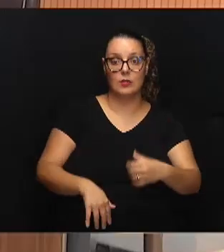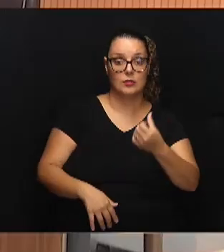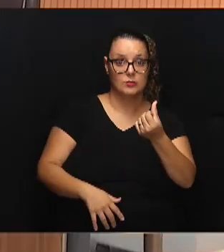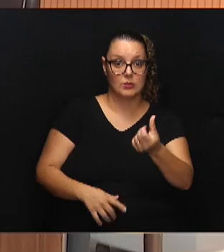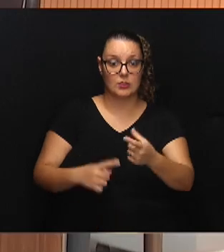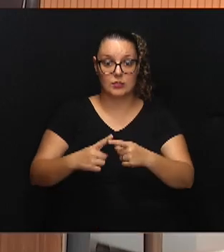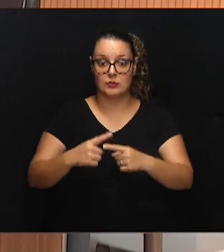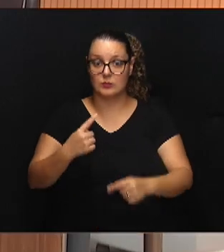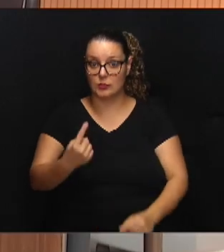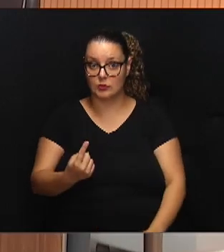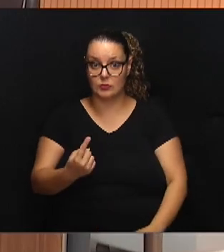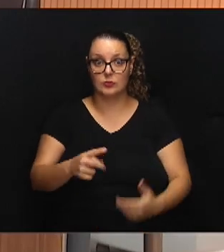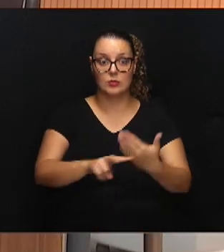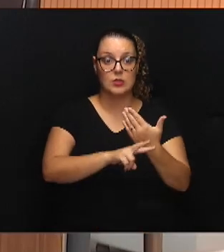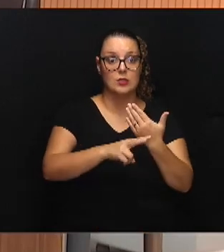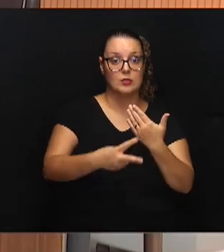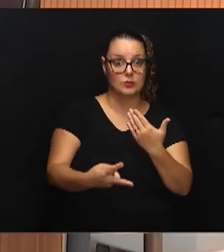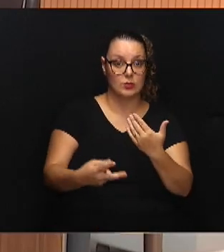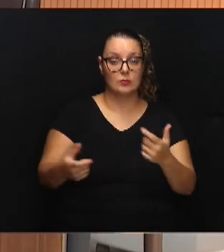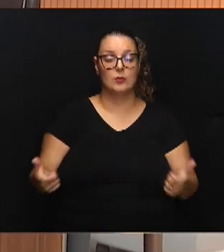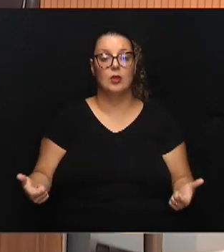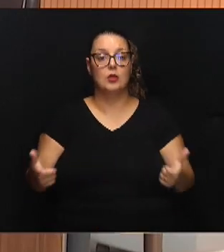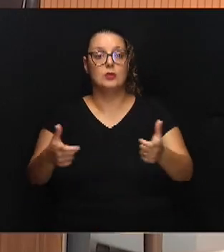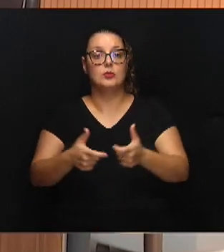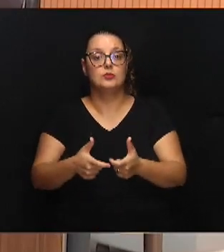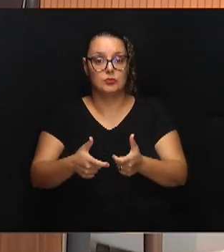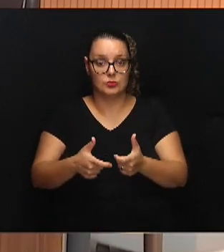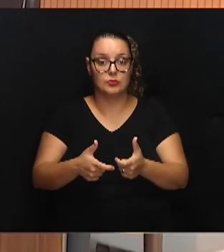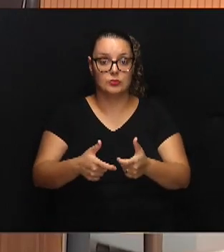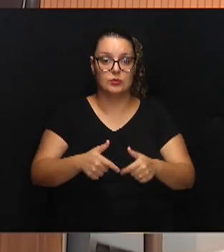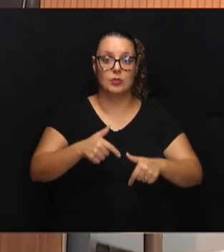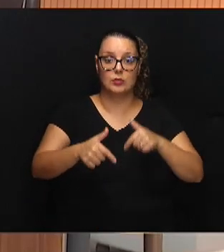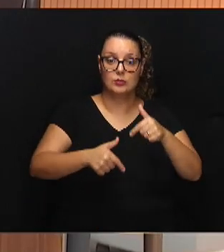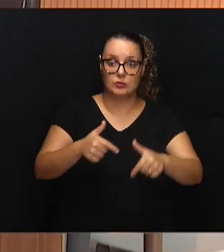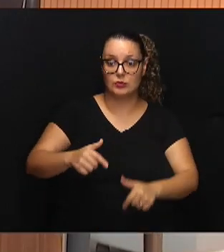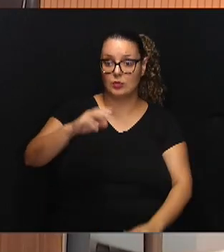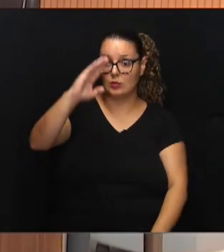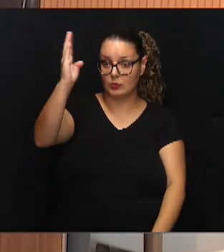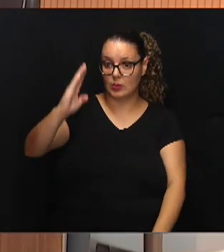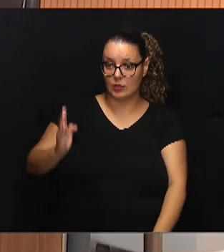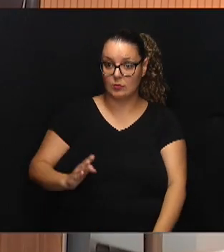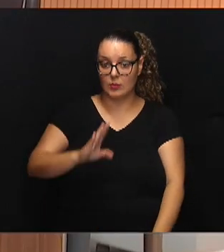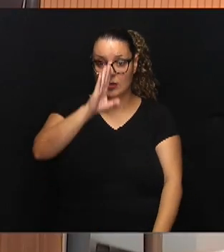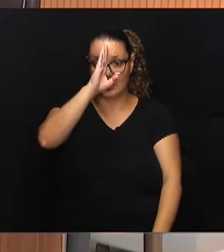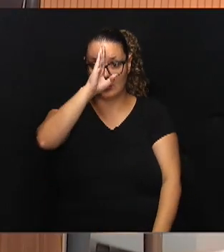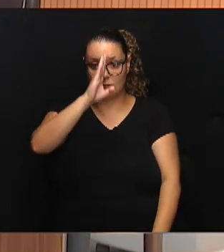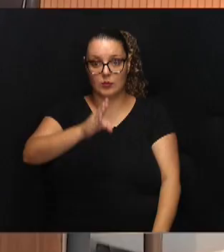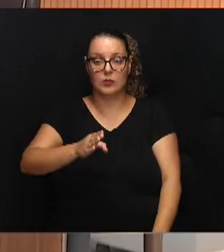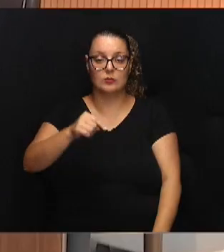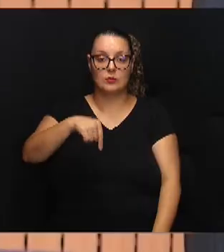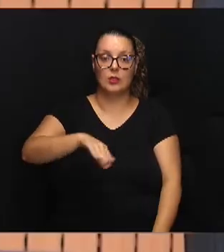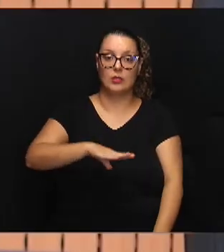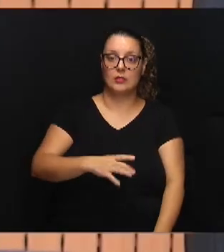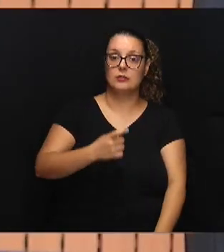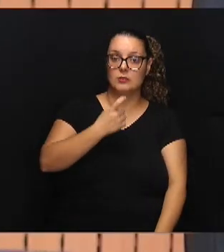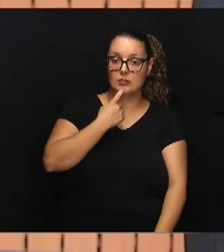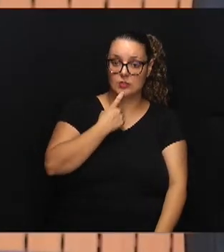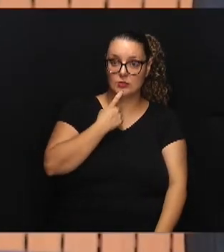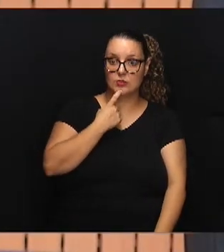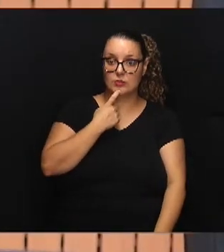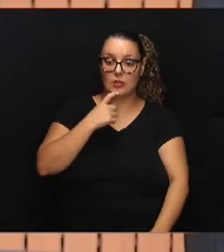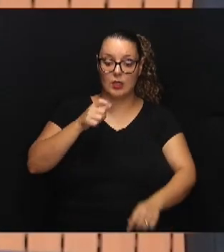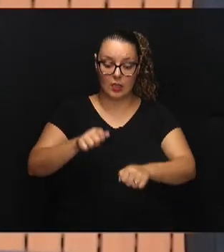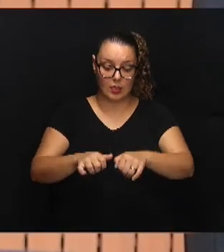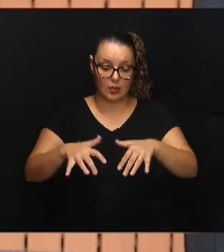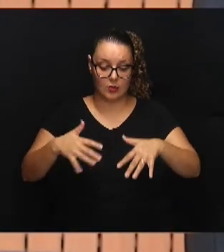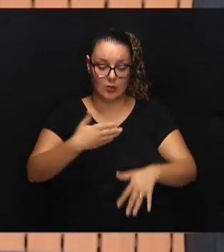6x1 e os impactos da redução da jornada de trabalho no Brasil e principalmente em Campinas. A